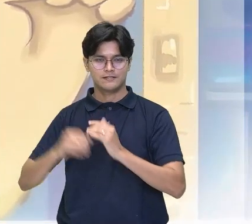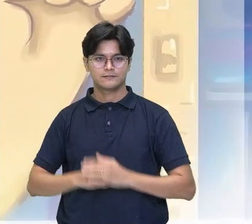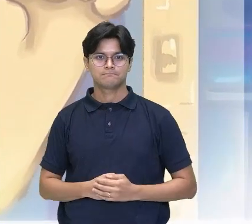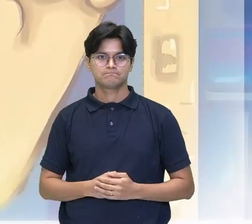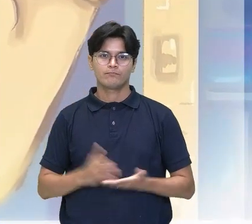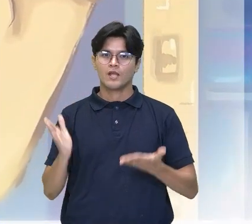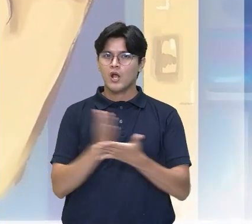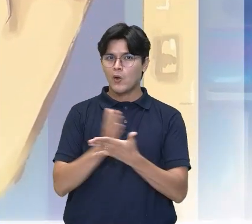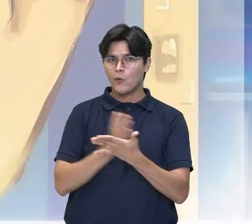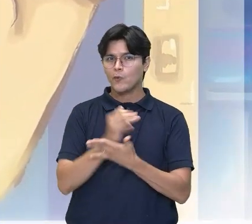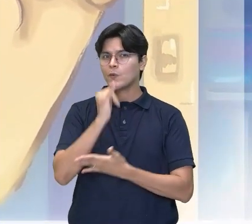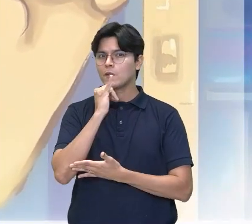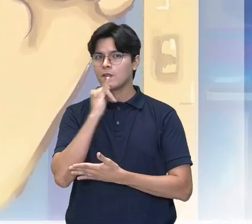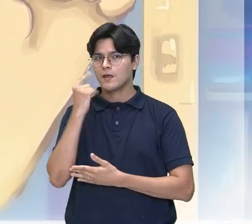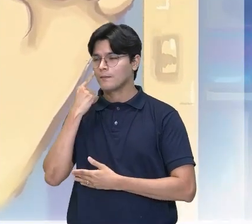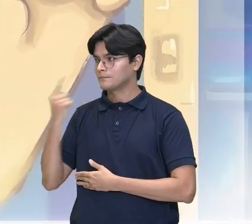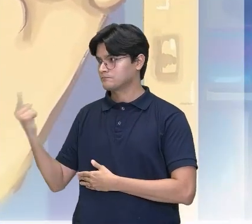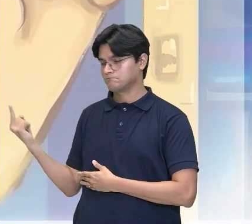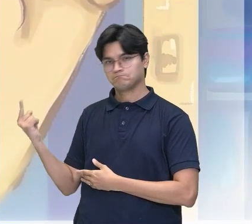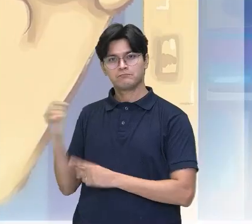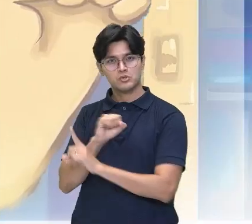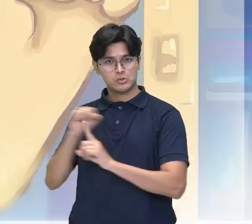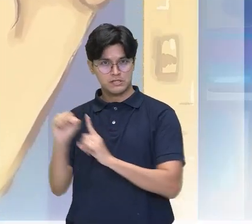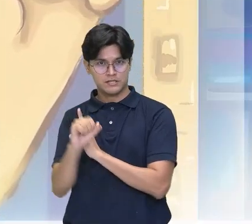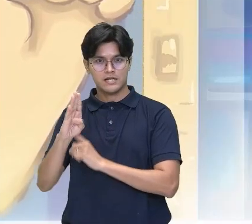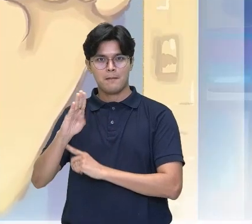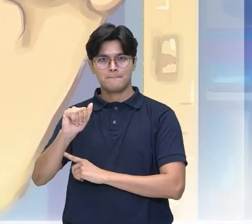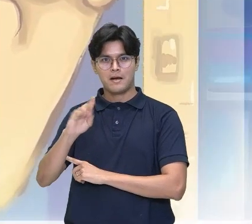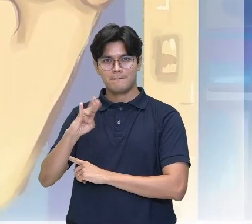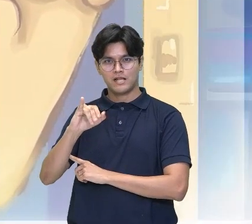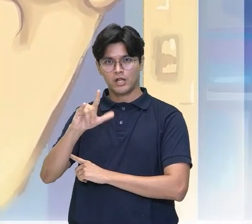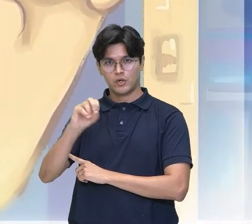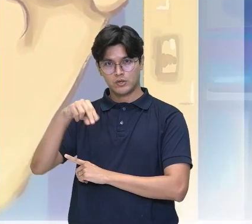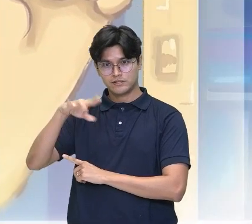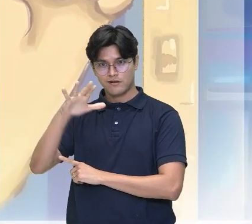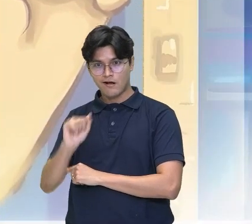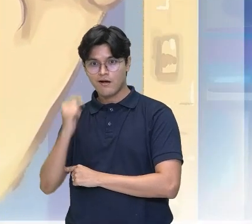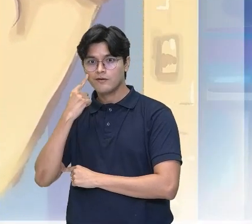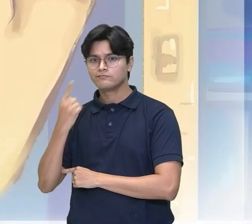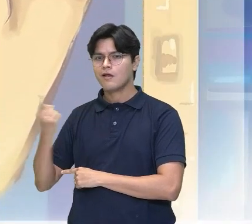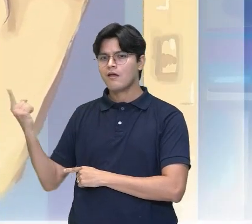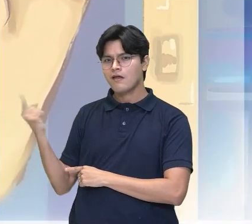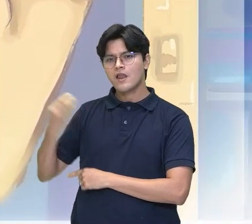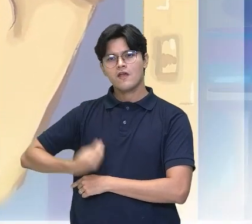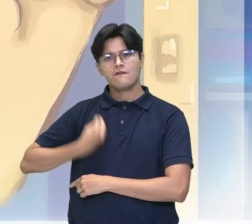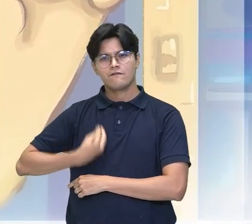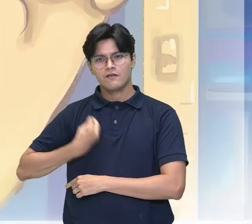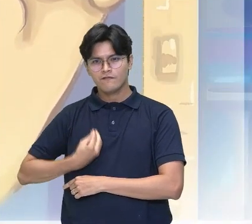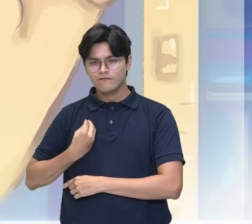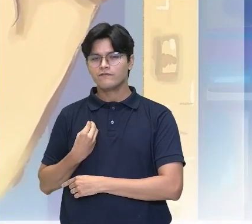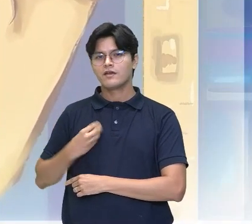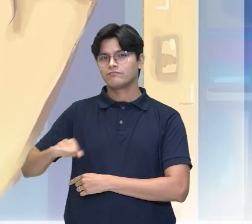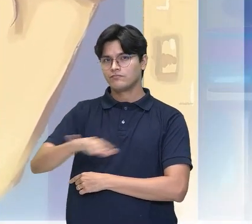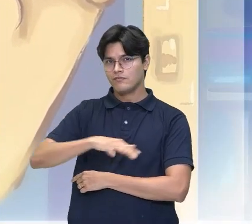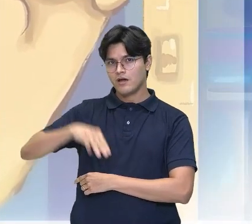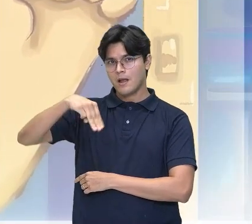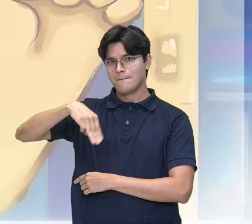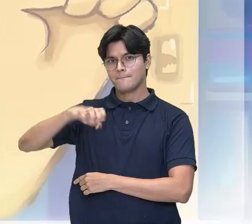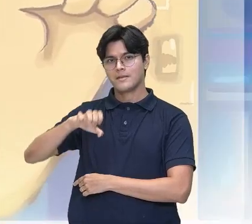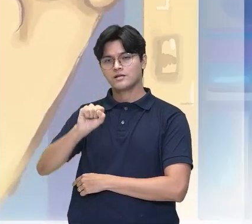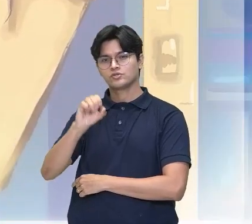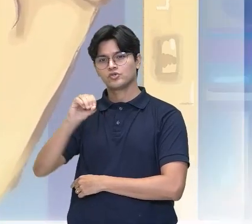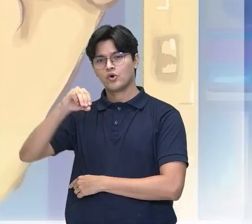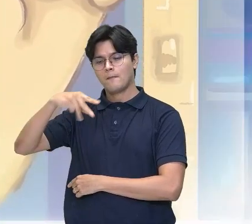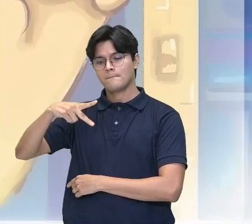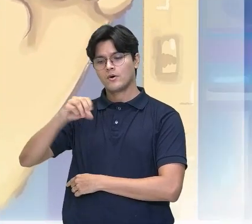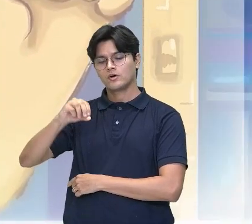Alguns deles incluem a civilização babilônica. Os babilônios, que viveram na Mesopotâmia entre os séculos 18